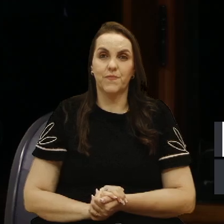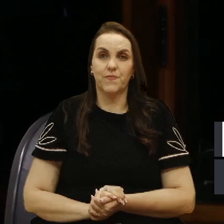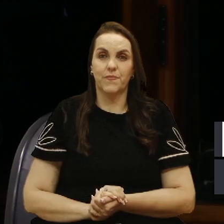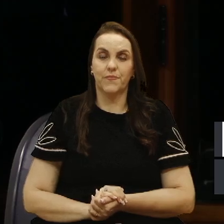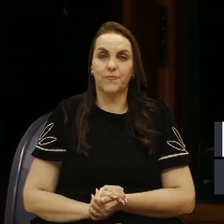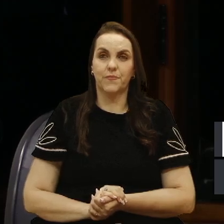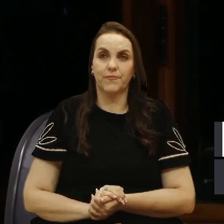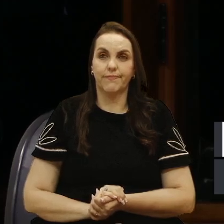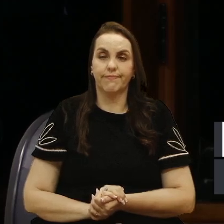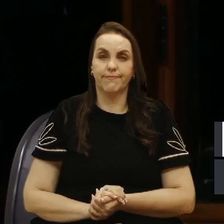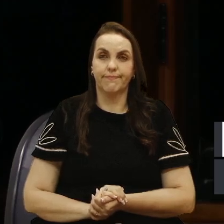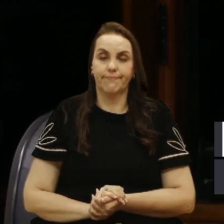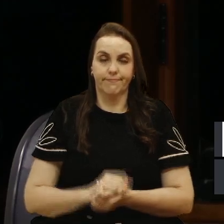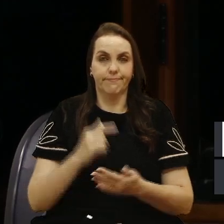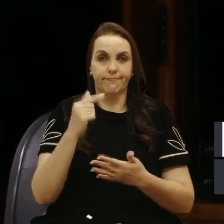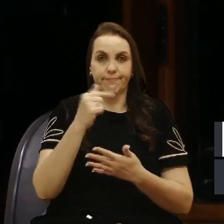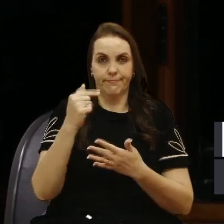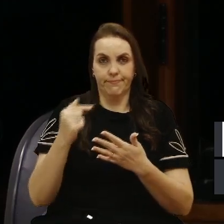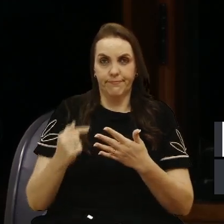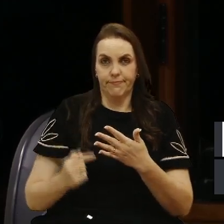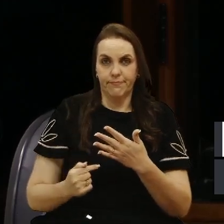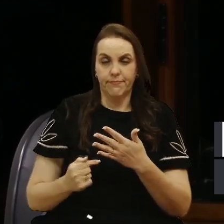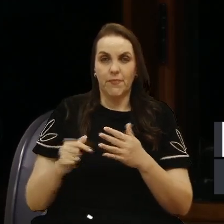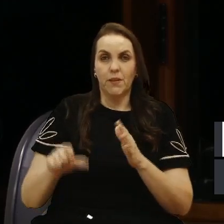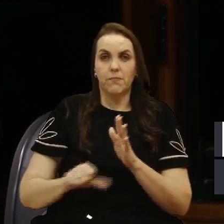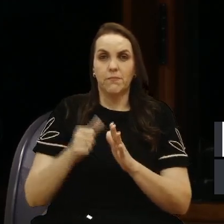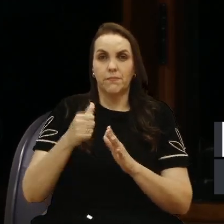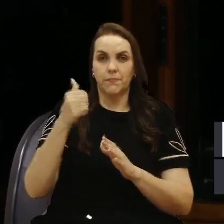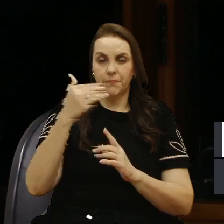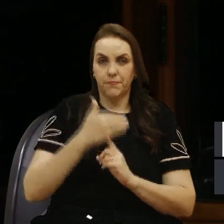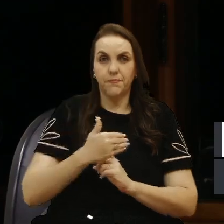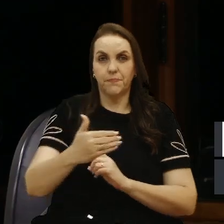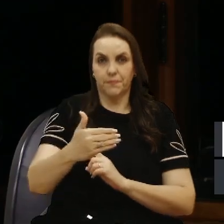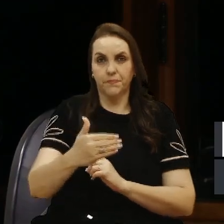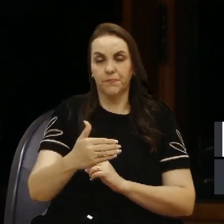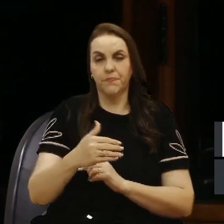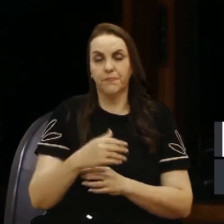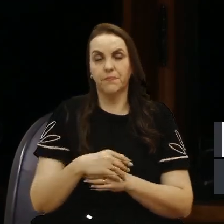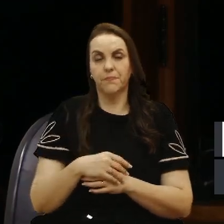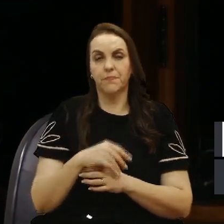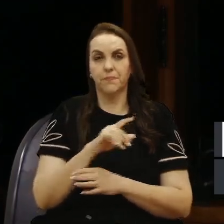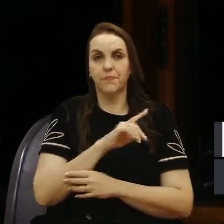Foram tomadas medidas na gestão, no primeiro governo do prefeito Adiló,